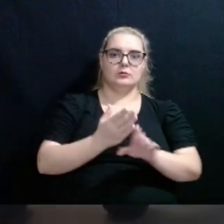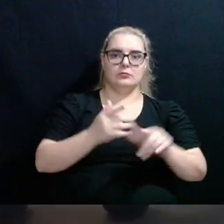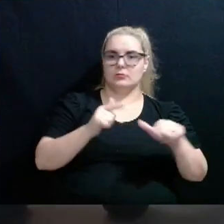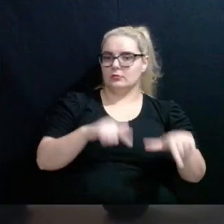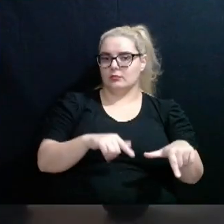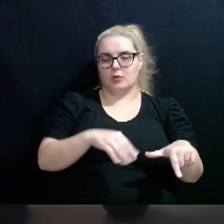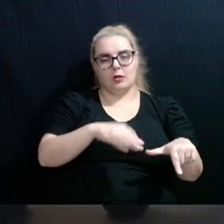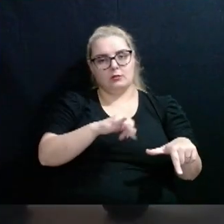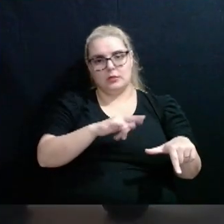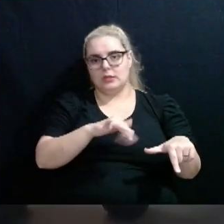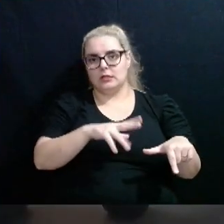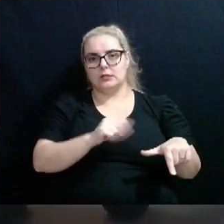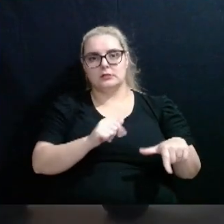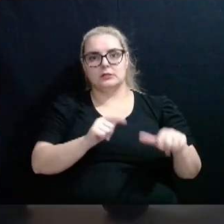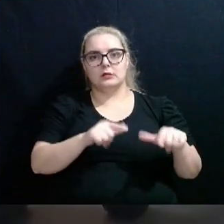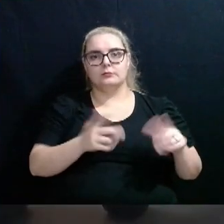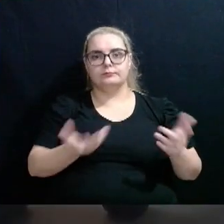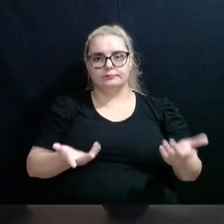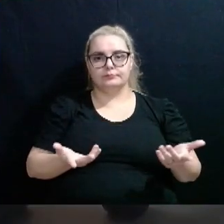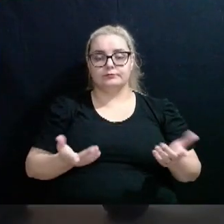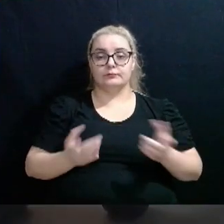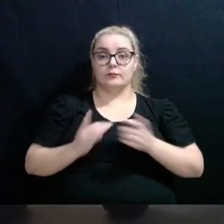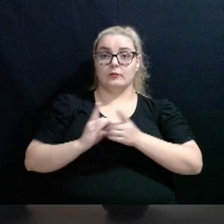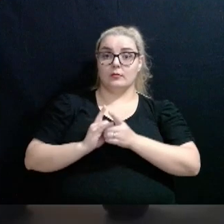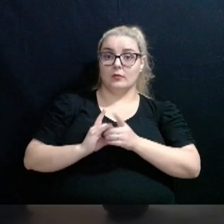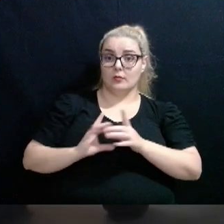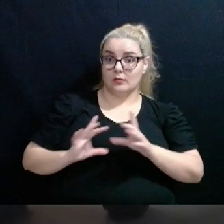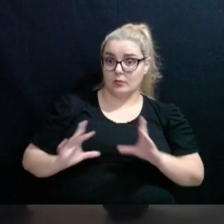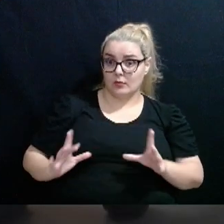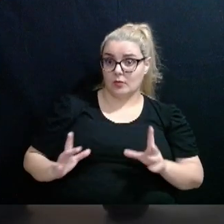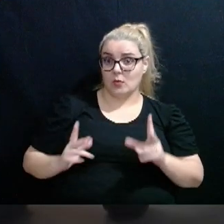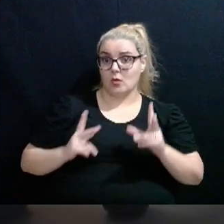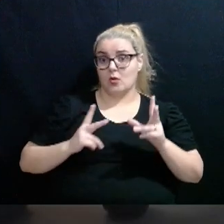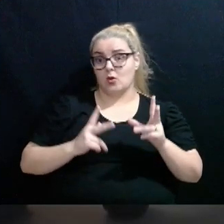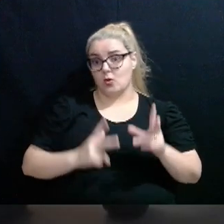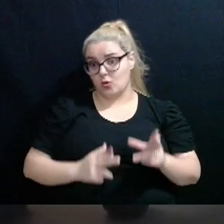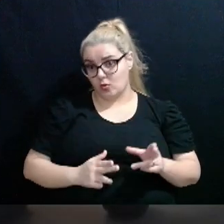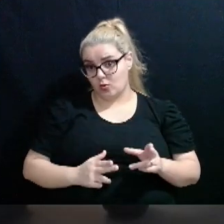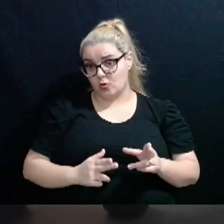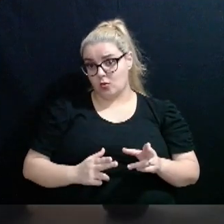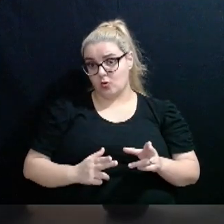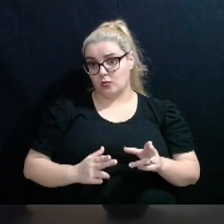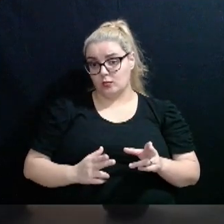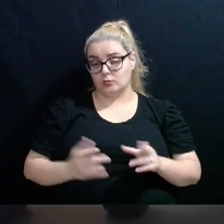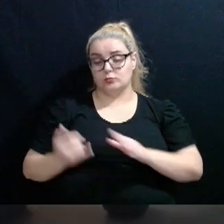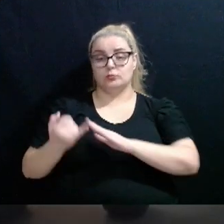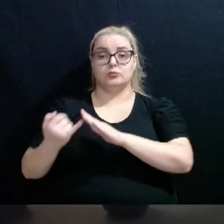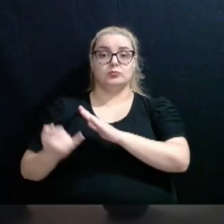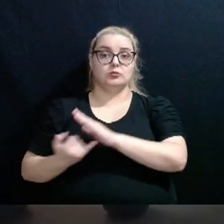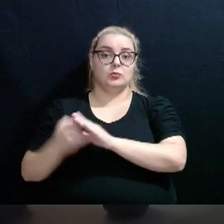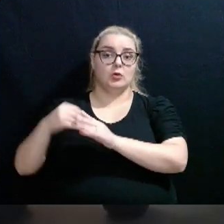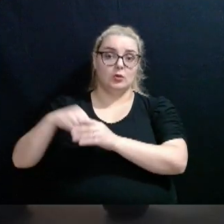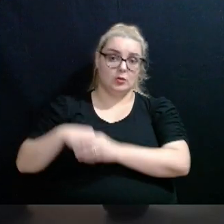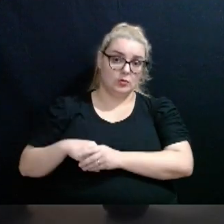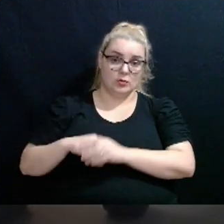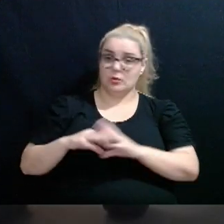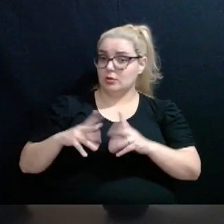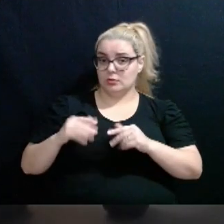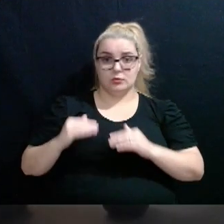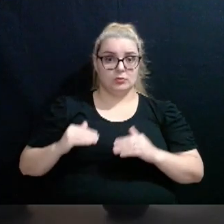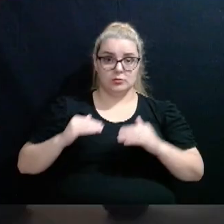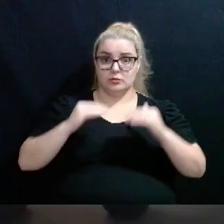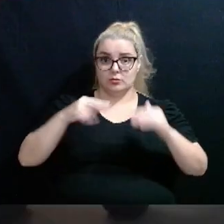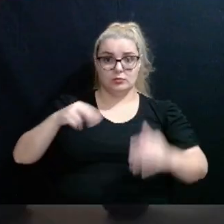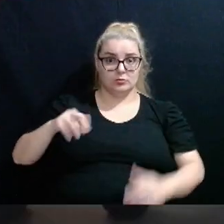Não, a democracia, enquanto uma institucionalidade em todos os níveis, no centro e